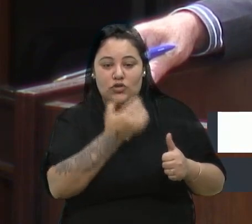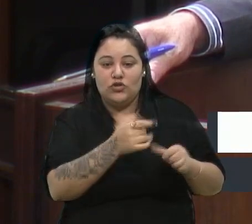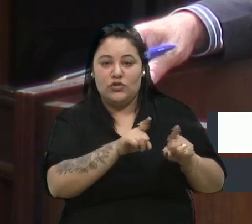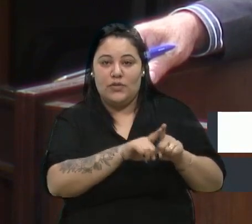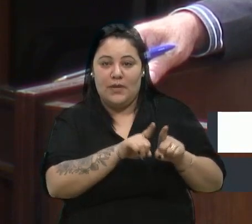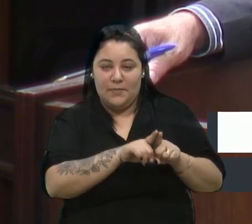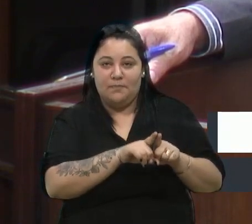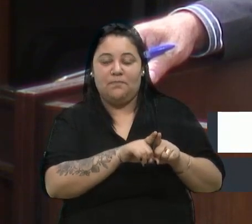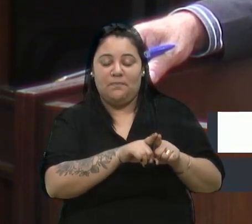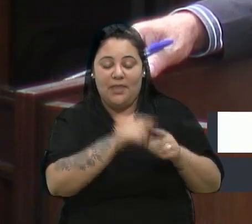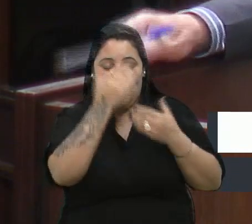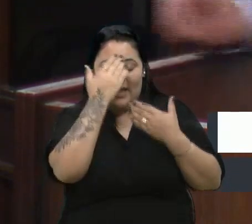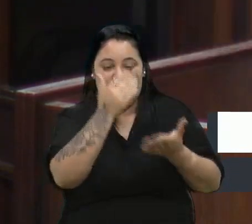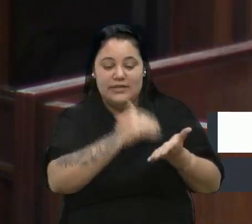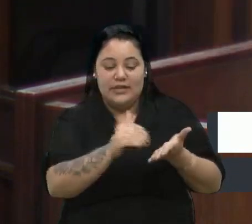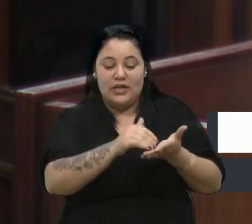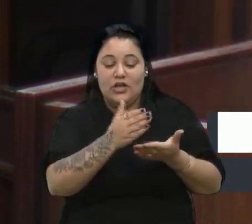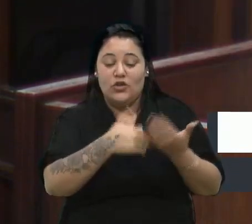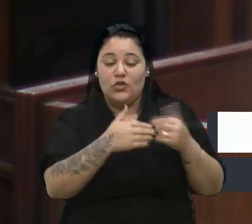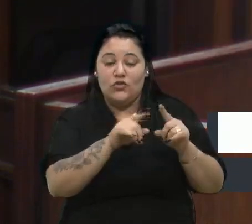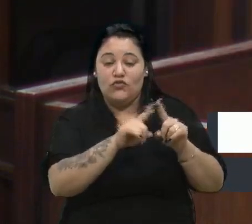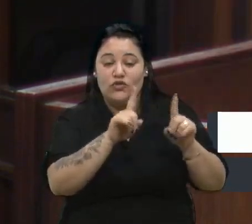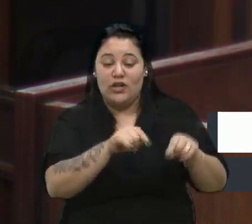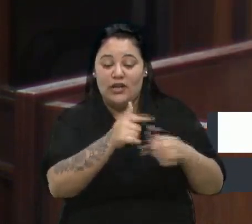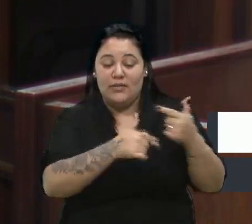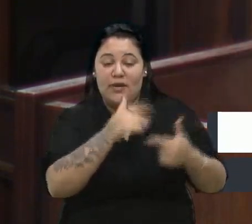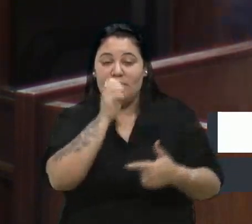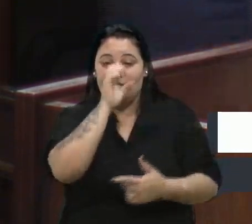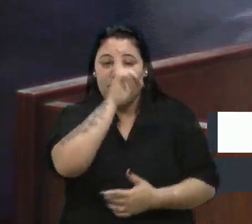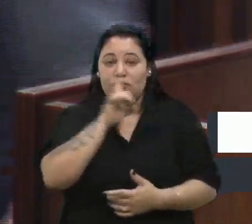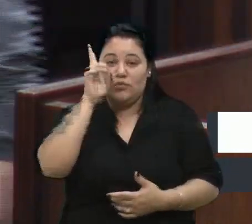o secretário e todos os servidores que trabalharam no final de semana,